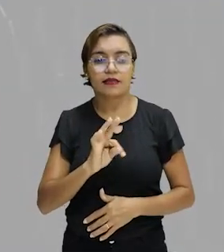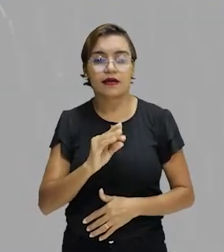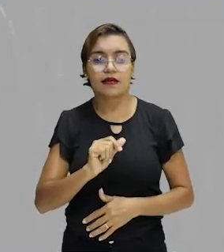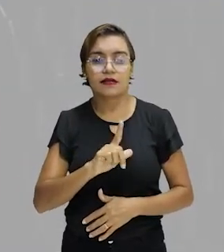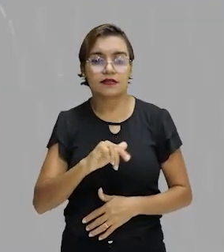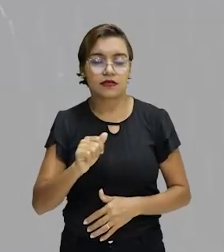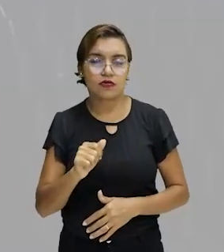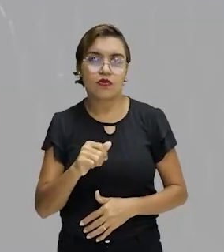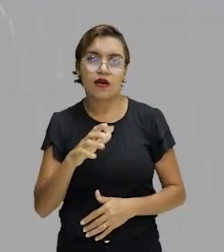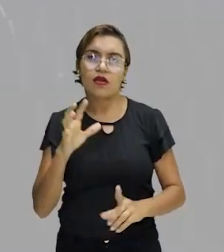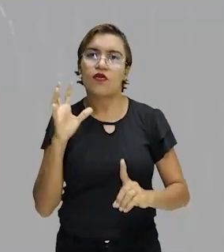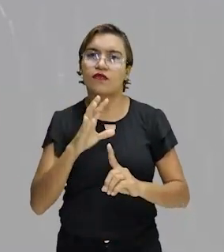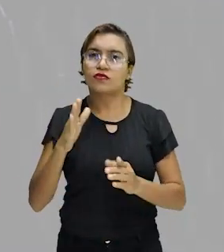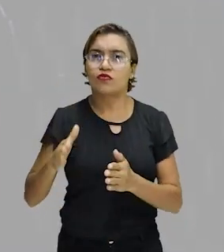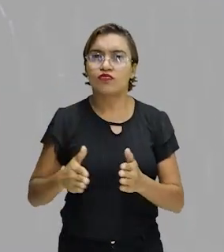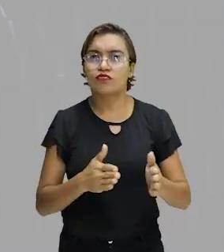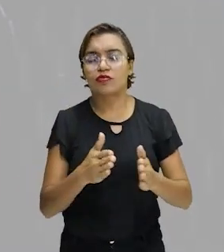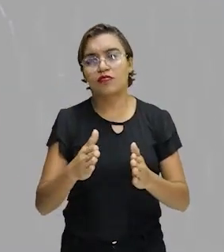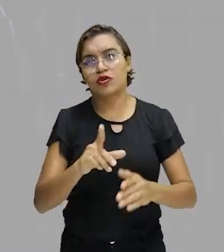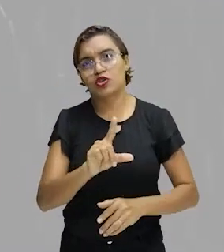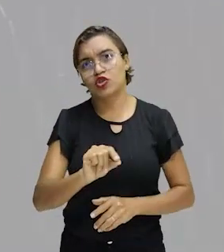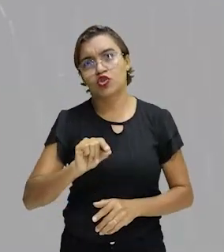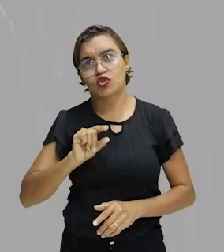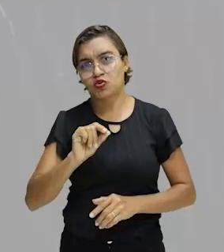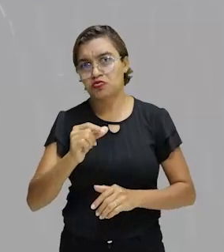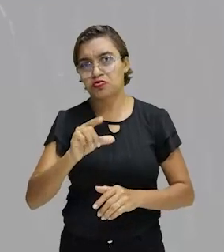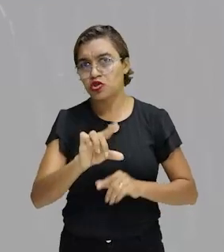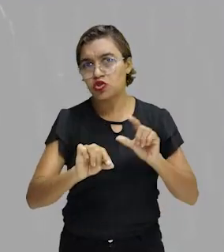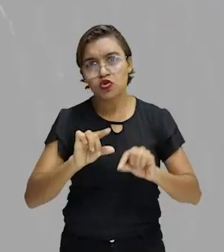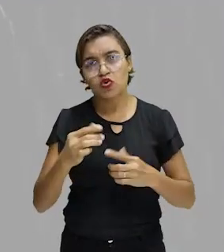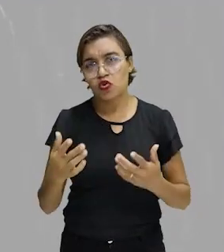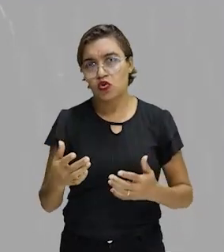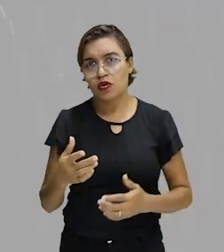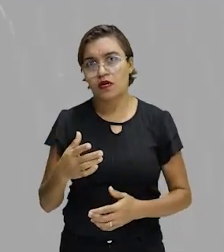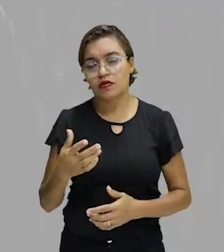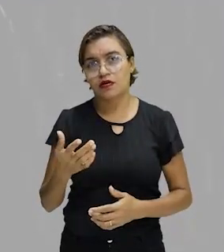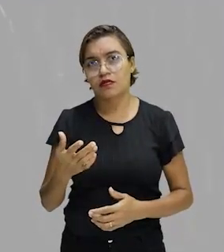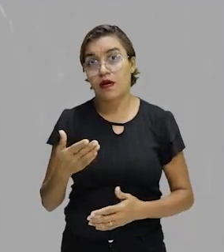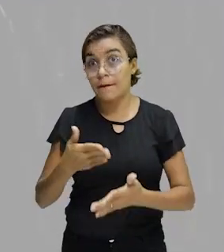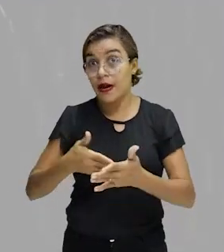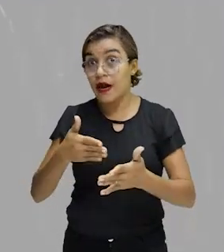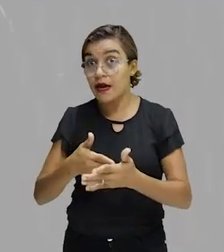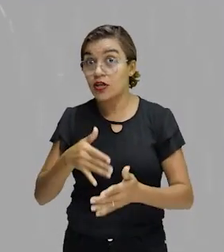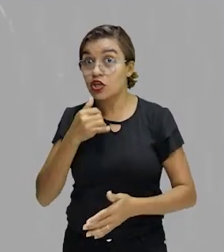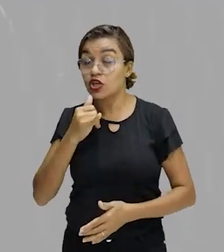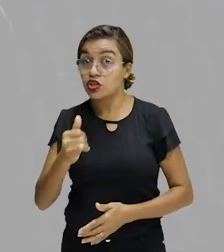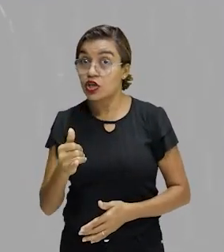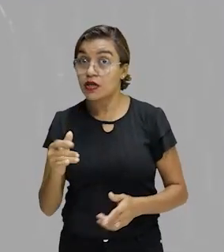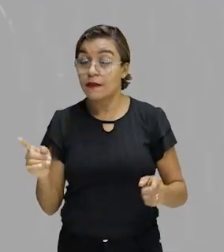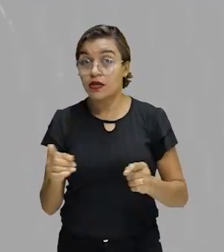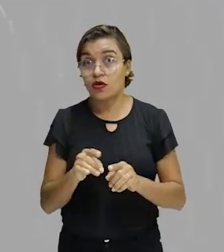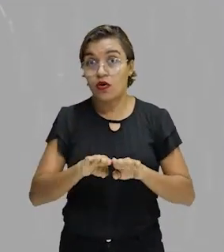caminho alternativo, onde essa barreira energética é menor. Lembrando que quanto